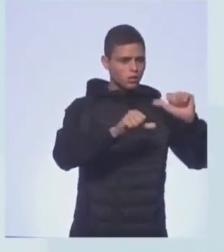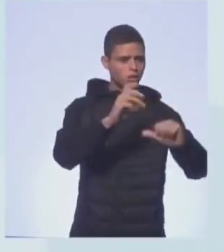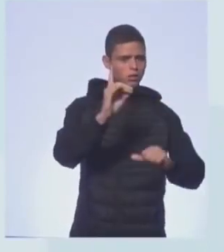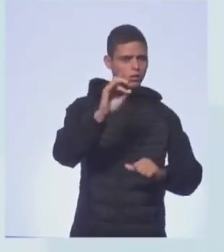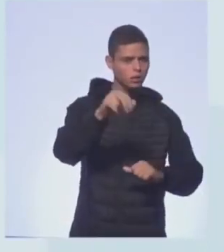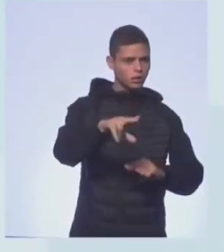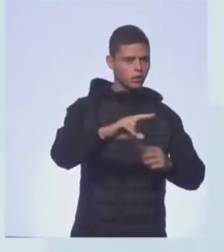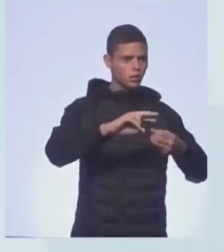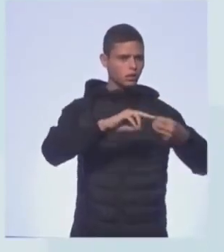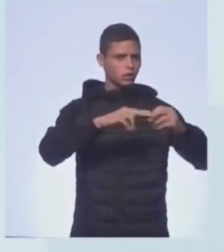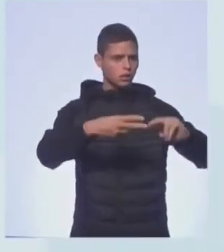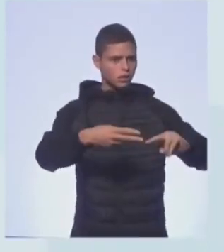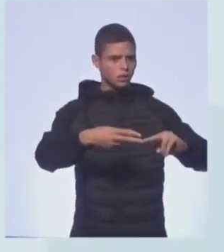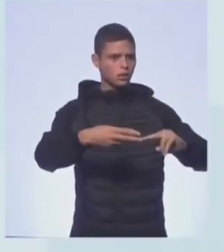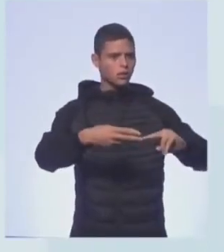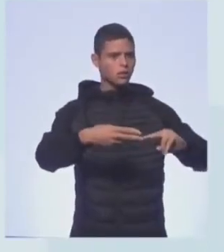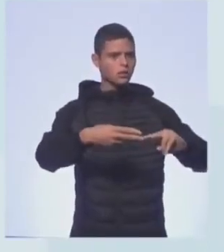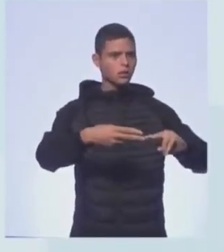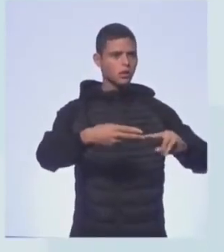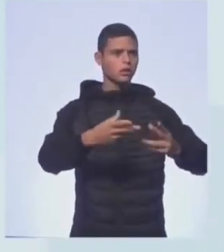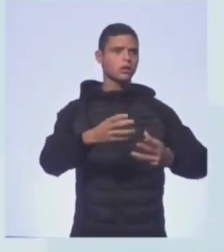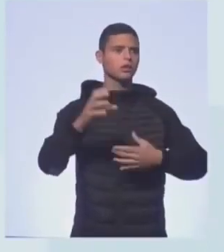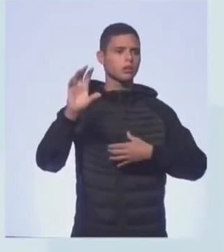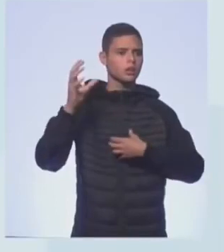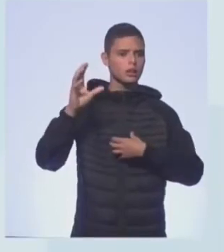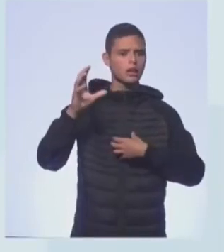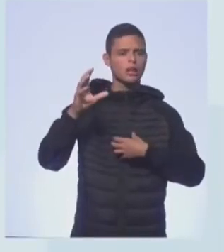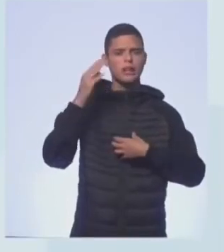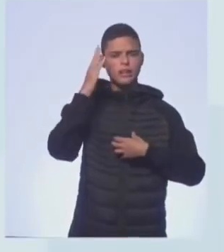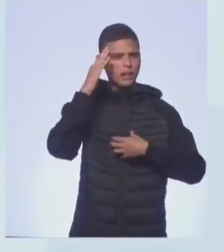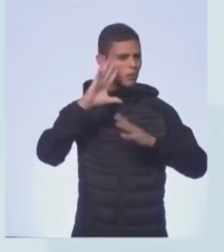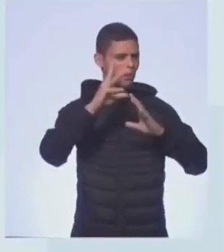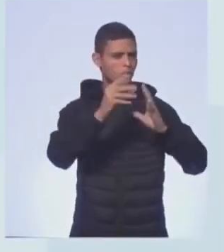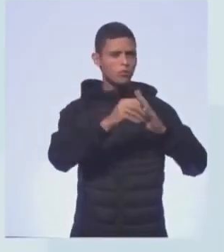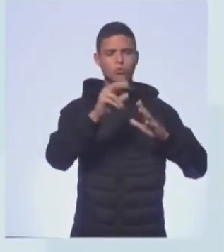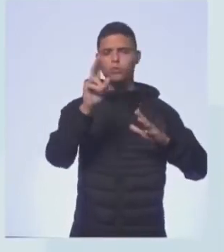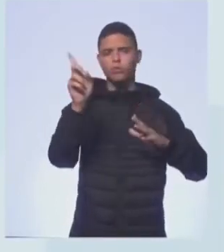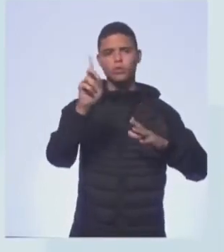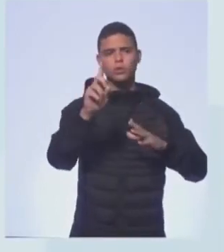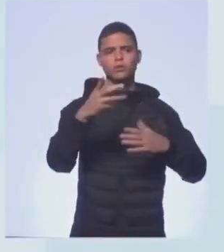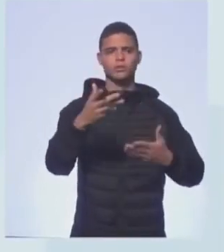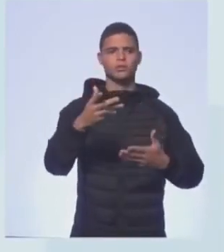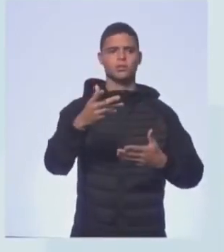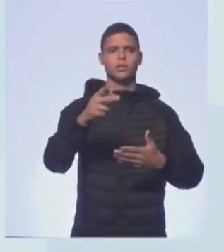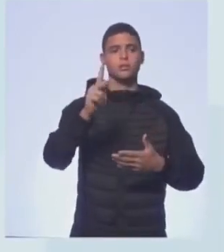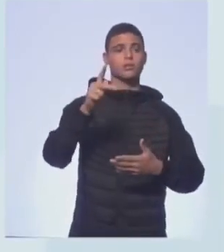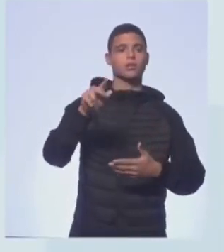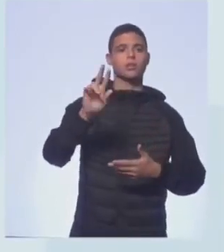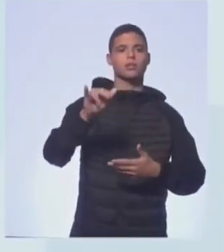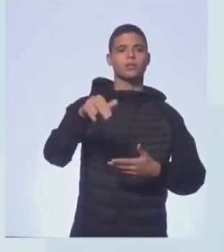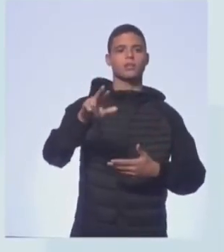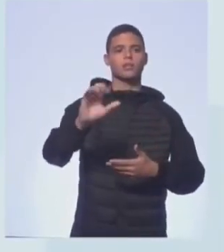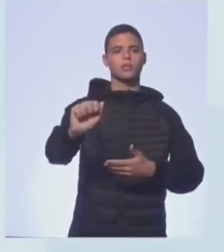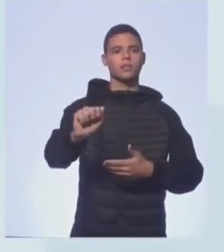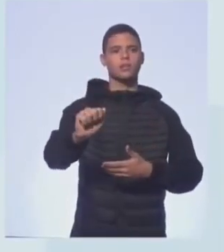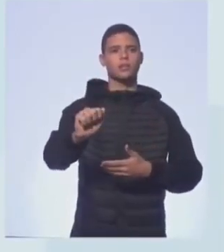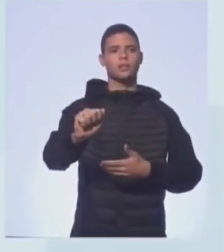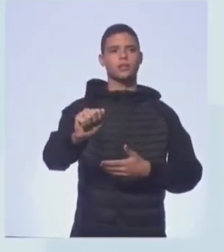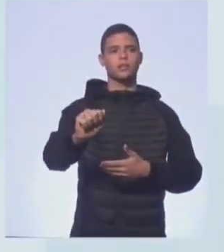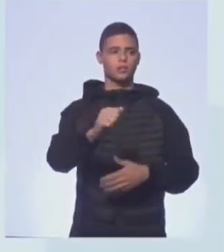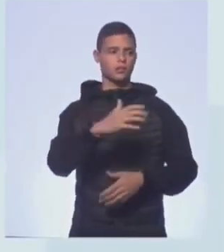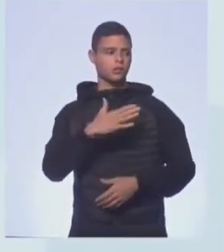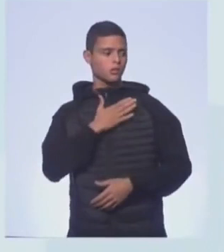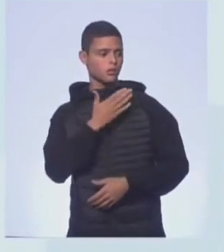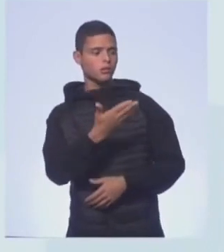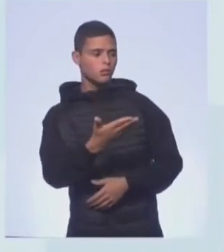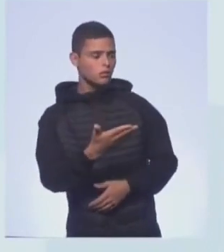esses elementos. A ciência não sabe tudo. E aí, Viviane? Nossa, eu fiquei um pouquinho